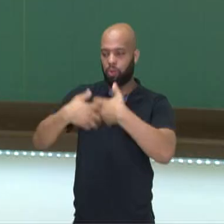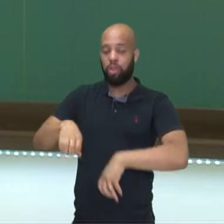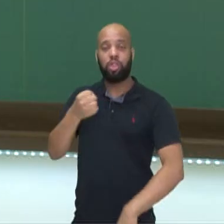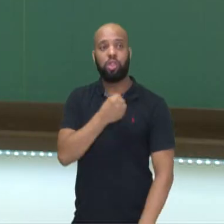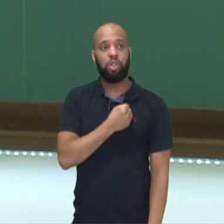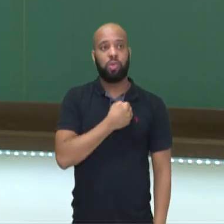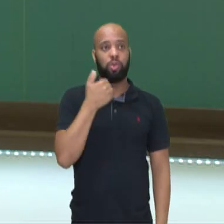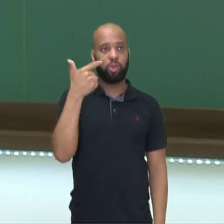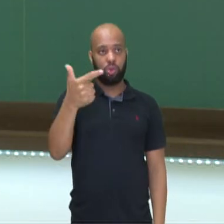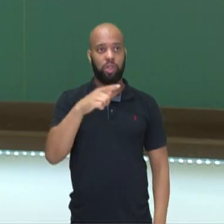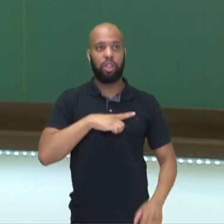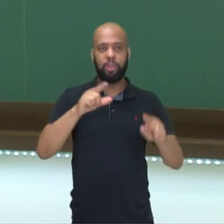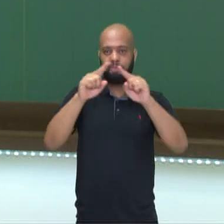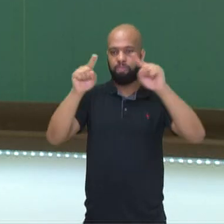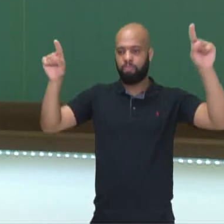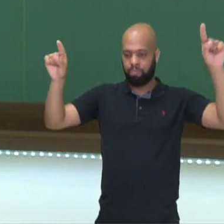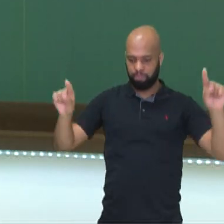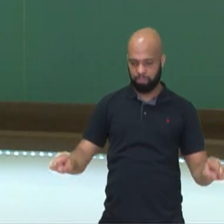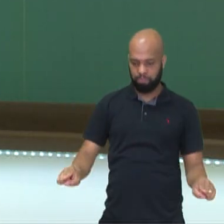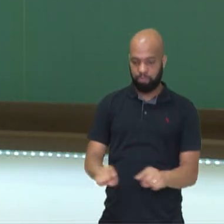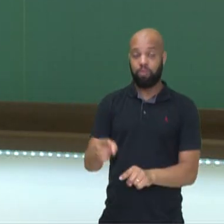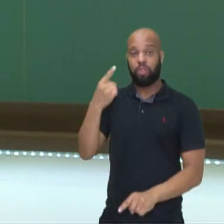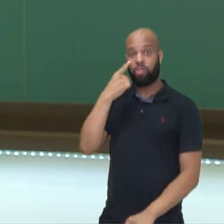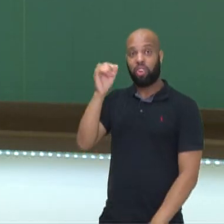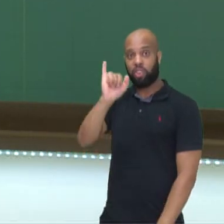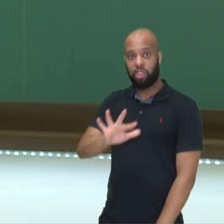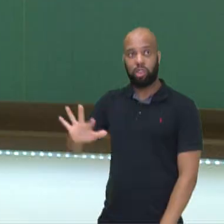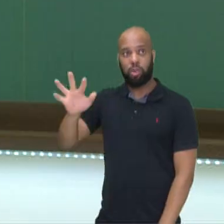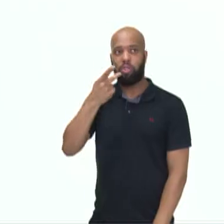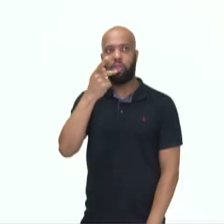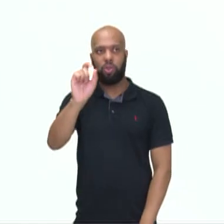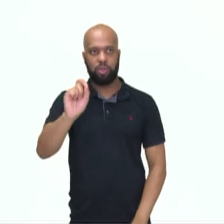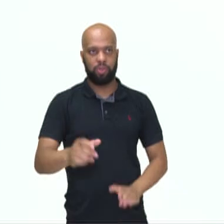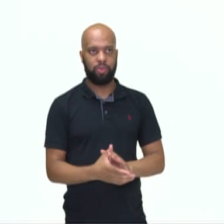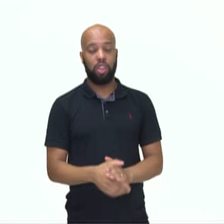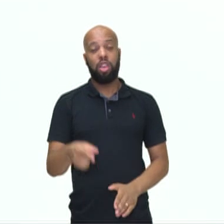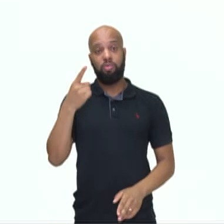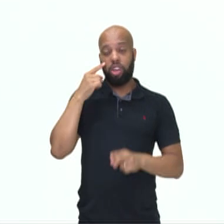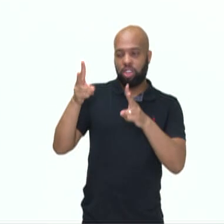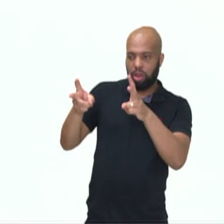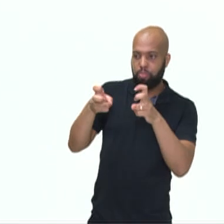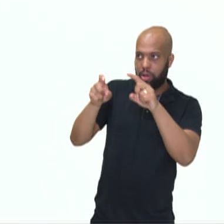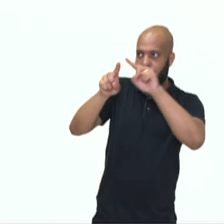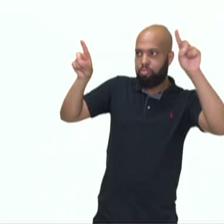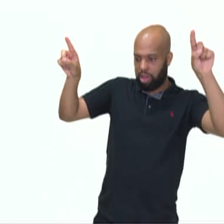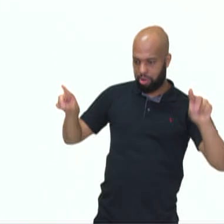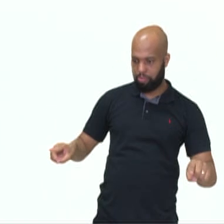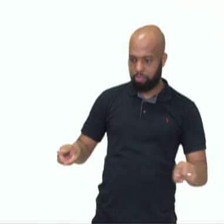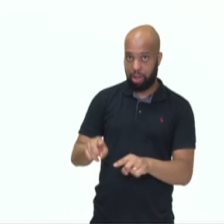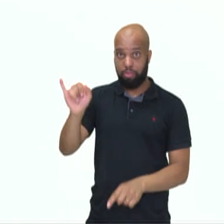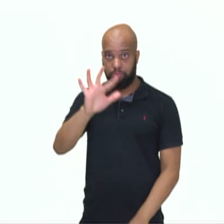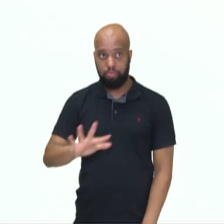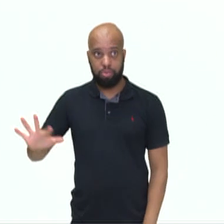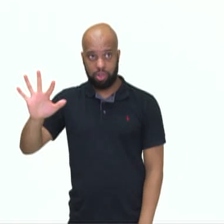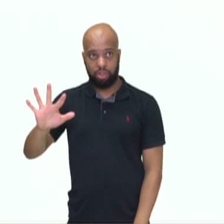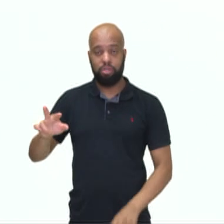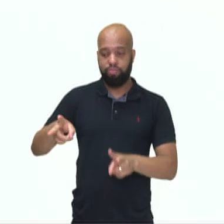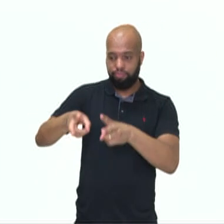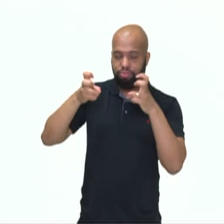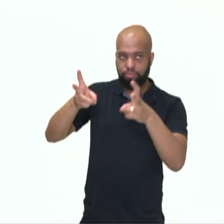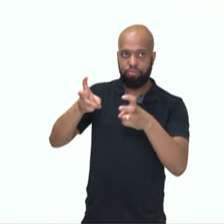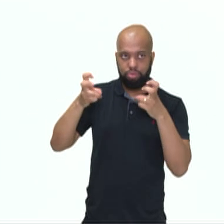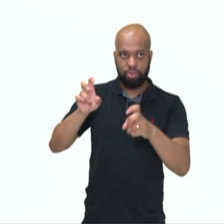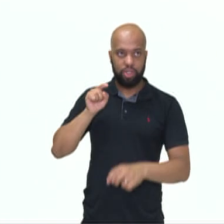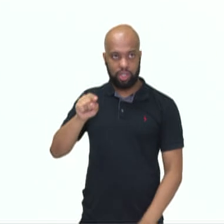tem uma atividade, né, que fala assim: observe a charge,